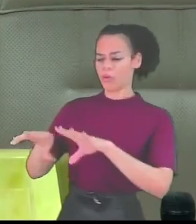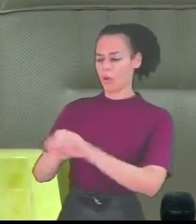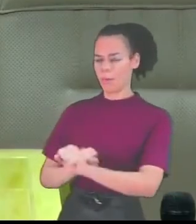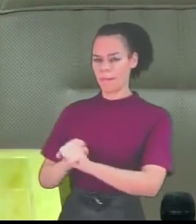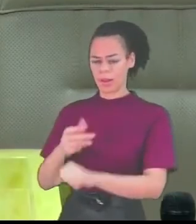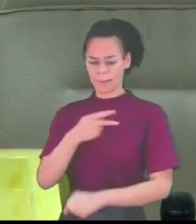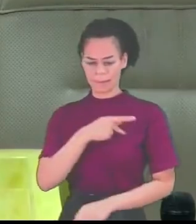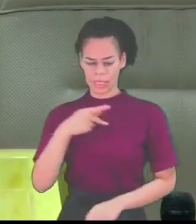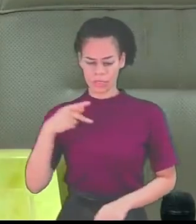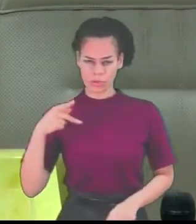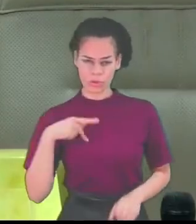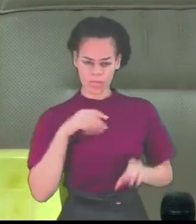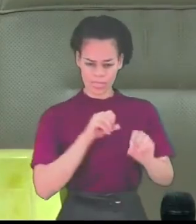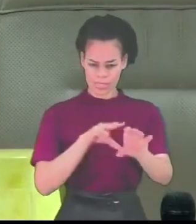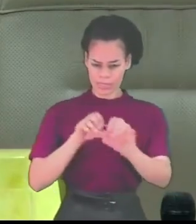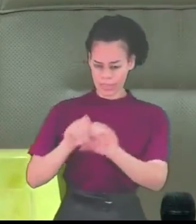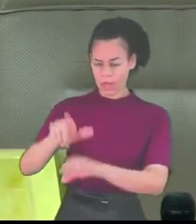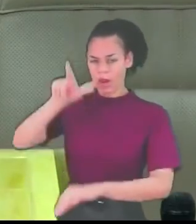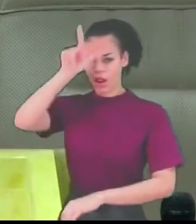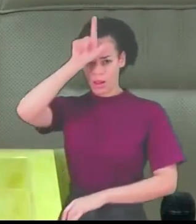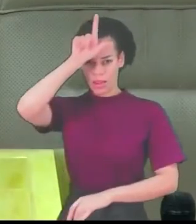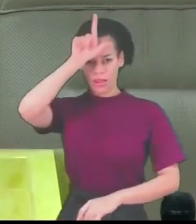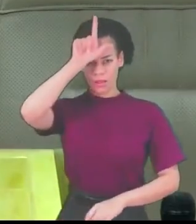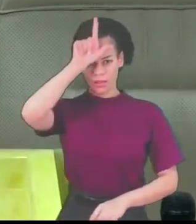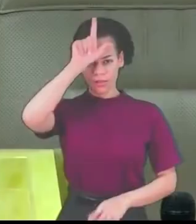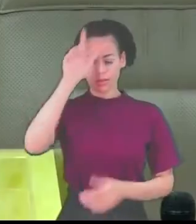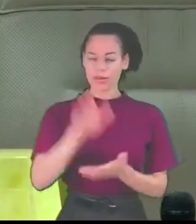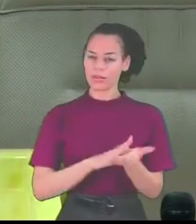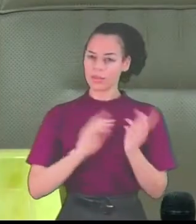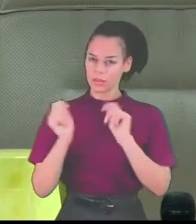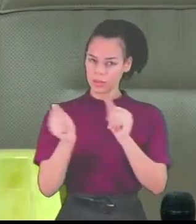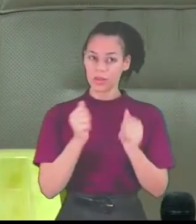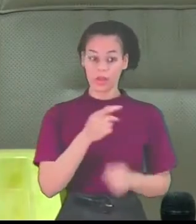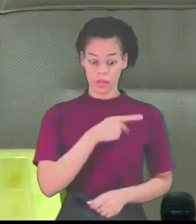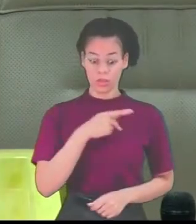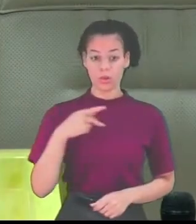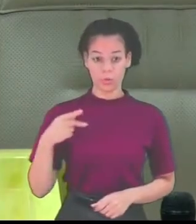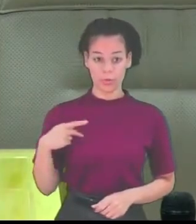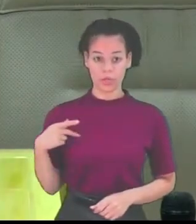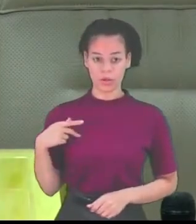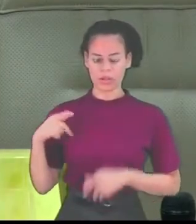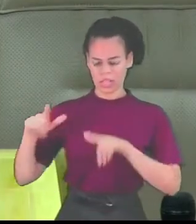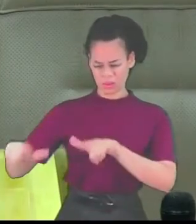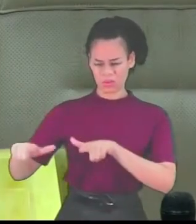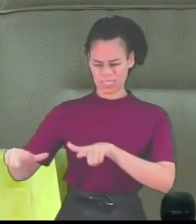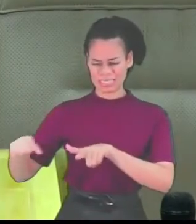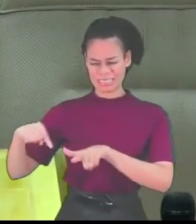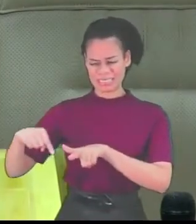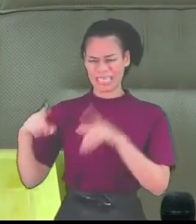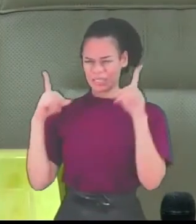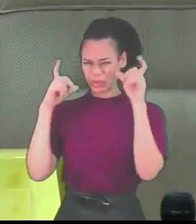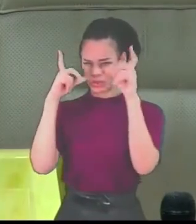formarão líderes Aleluia esse pastor está no campo difícil